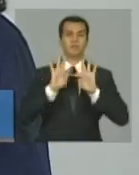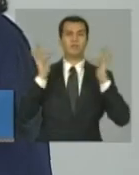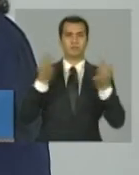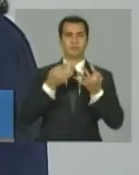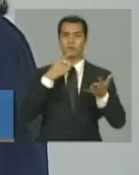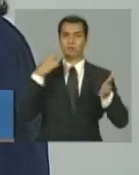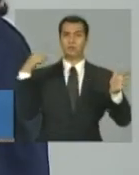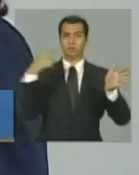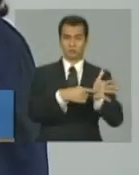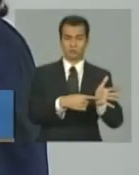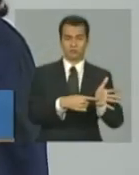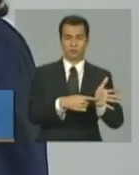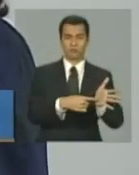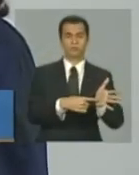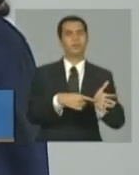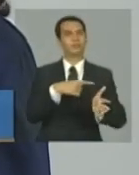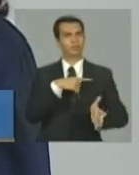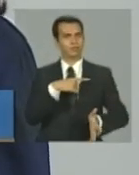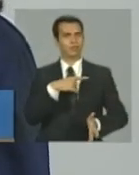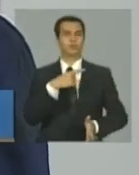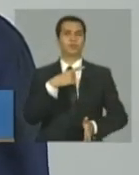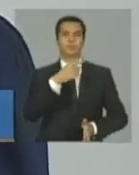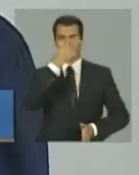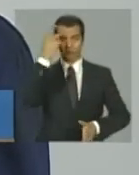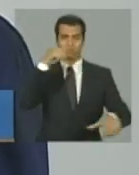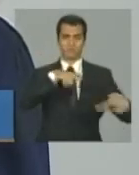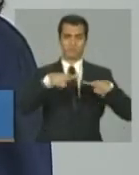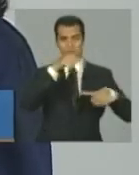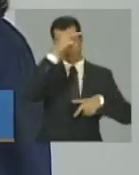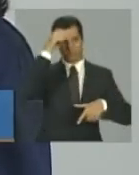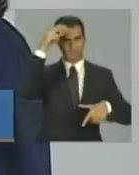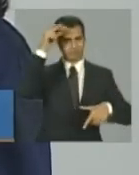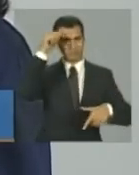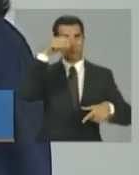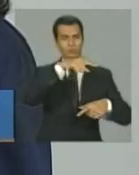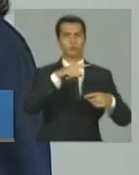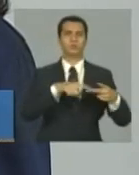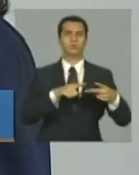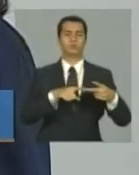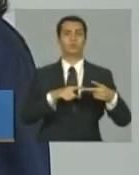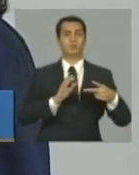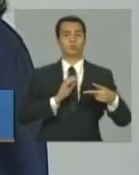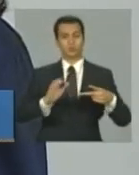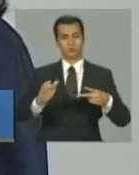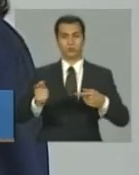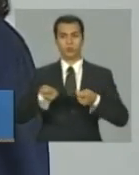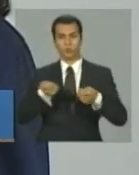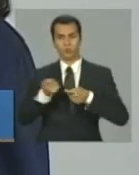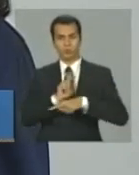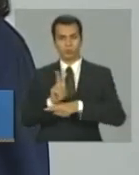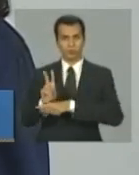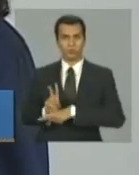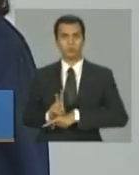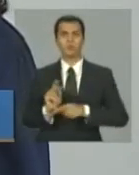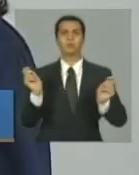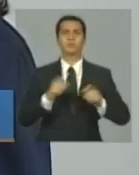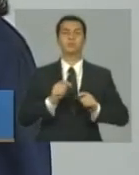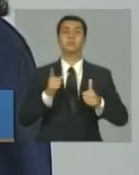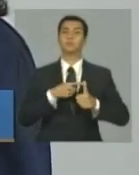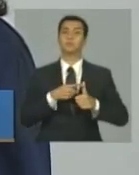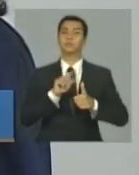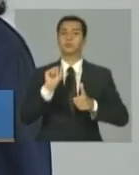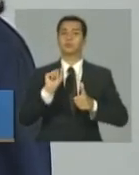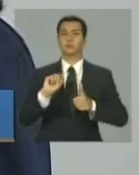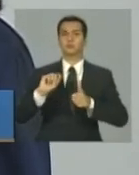denunciadas tanto gestor Municipal quanto a própria coordenação-geral de acompanhamento e fiscalização ela pode promover o